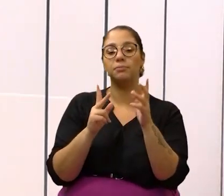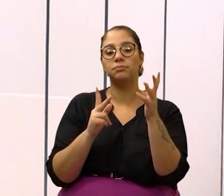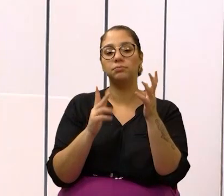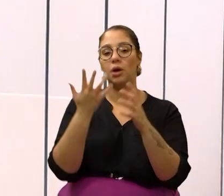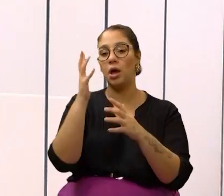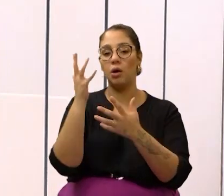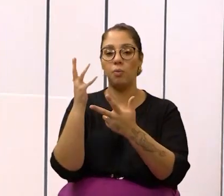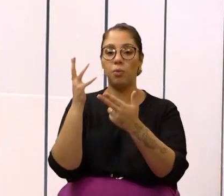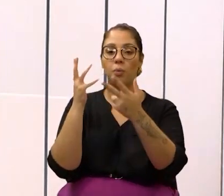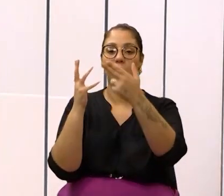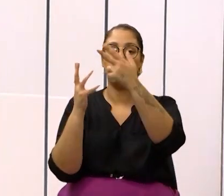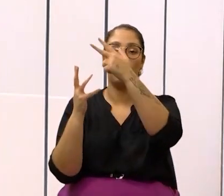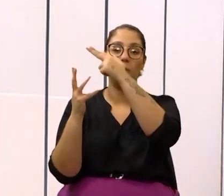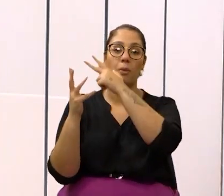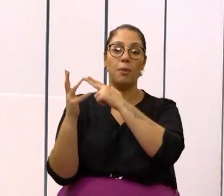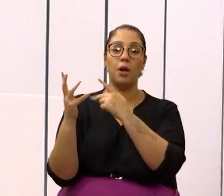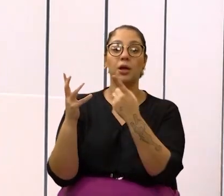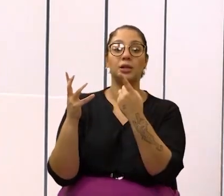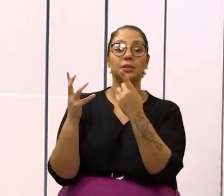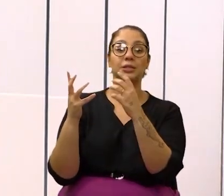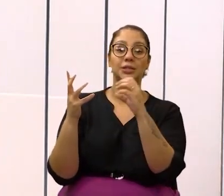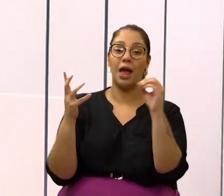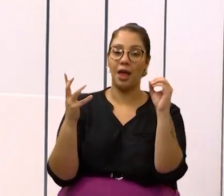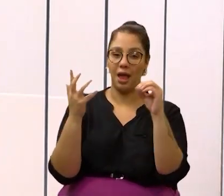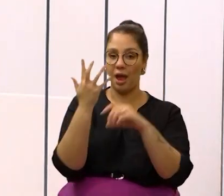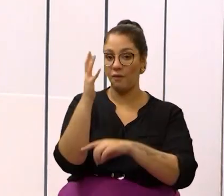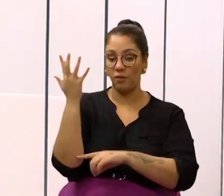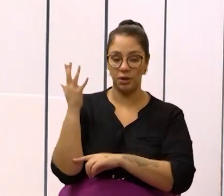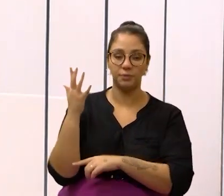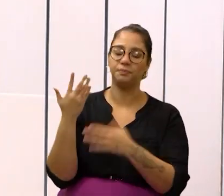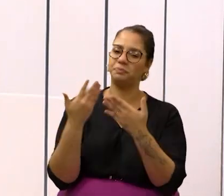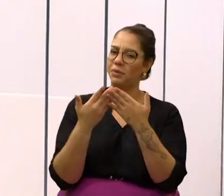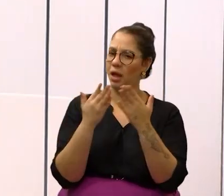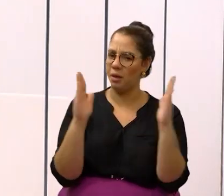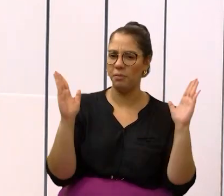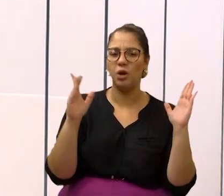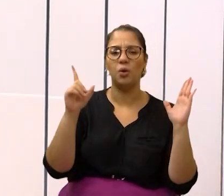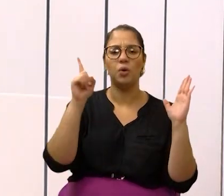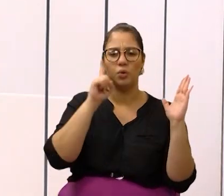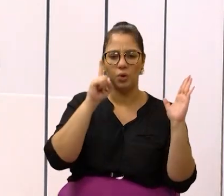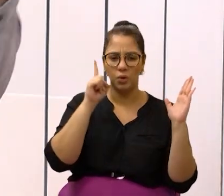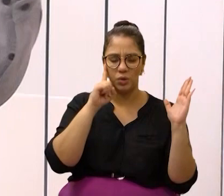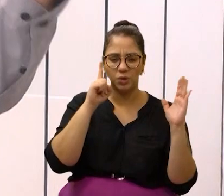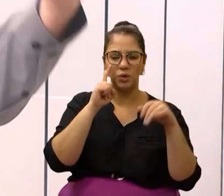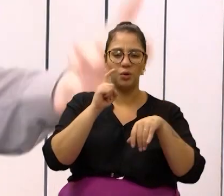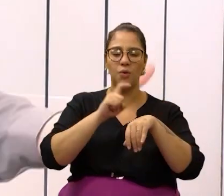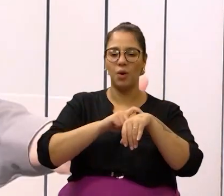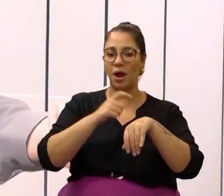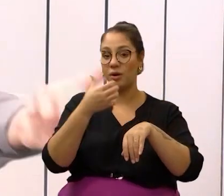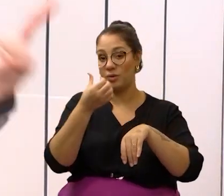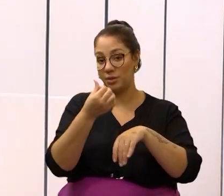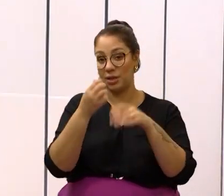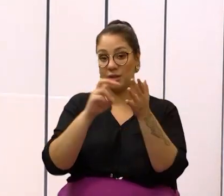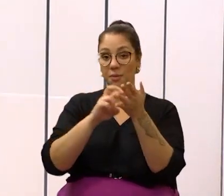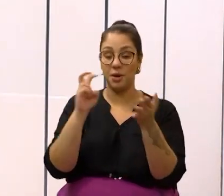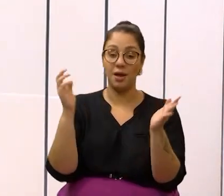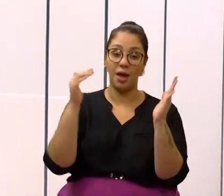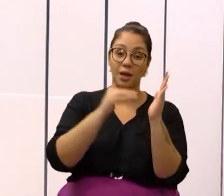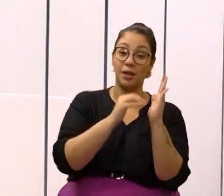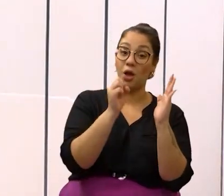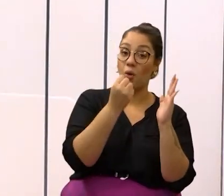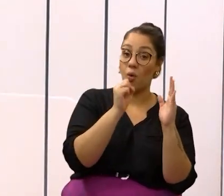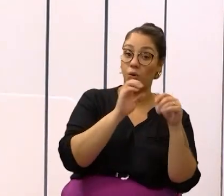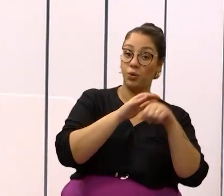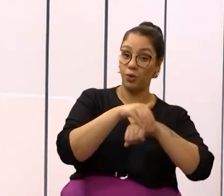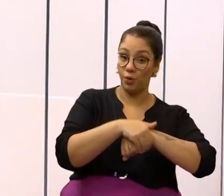de correção de copa em 100 árvores. O parque funciona todos os dias, das 6 horas da manhã às 8